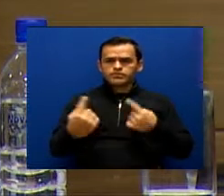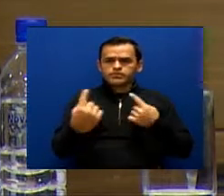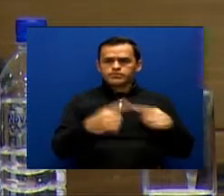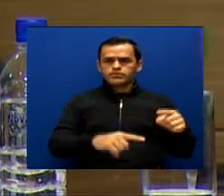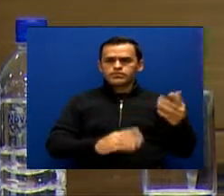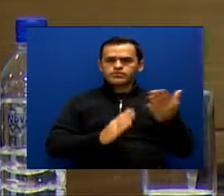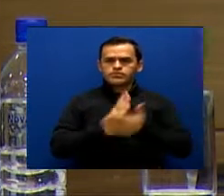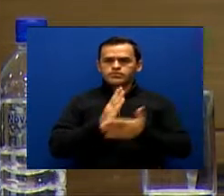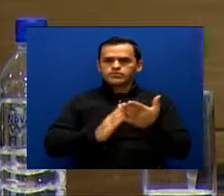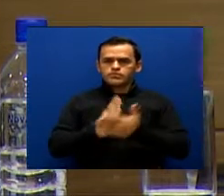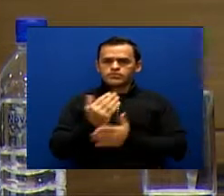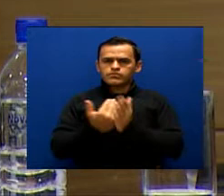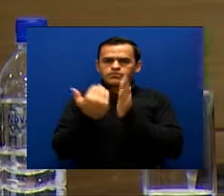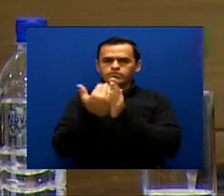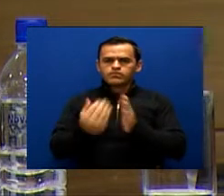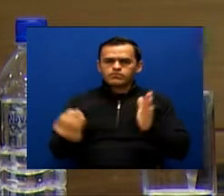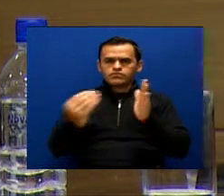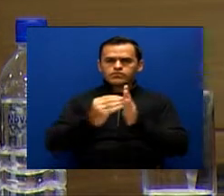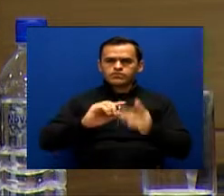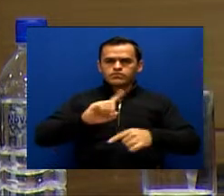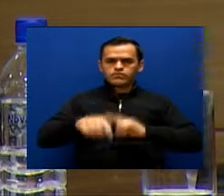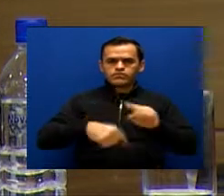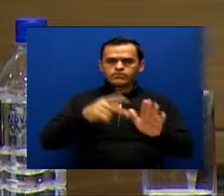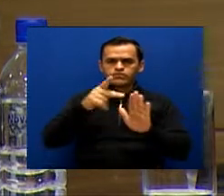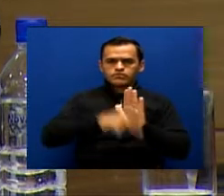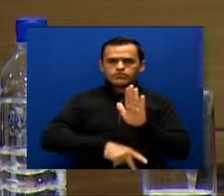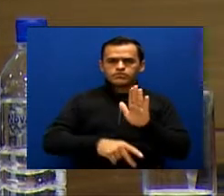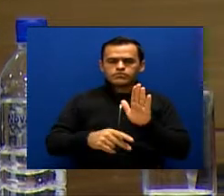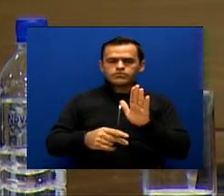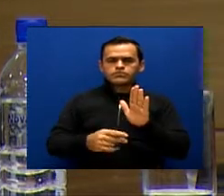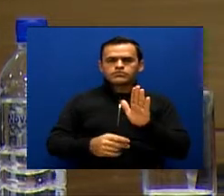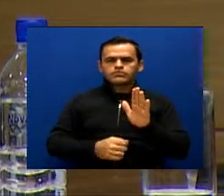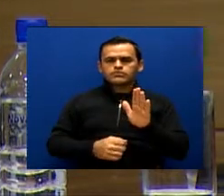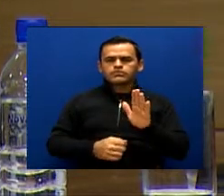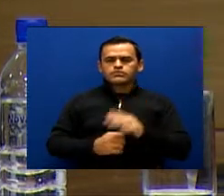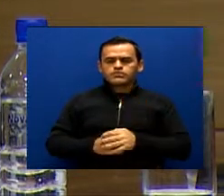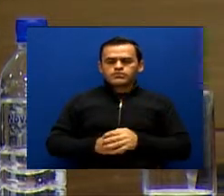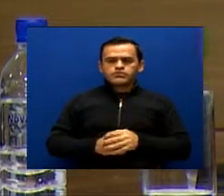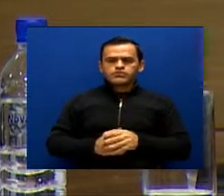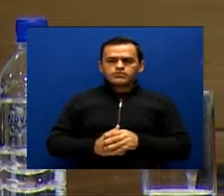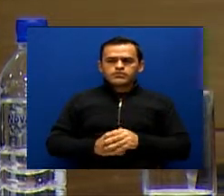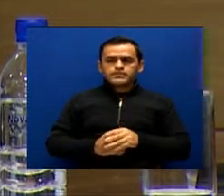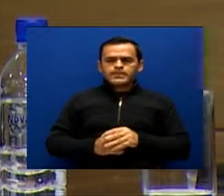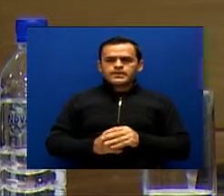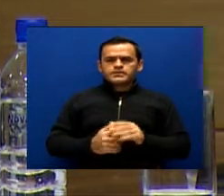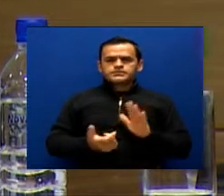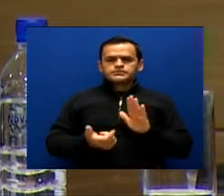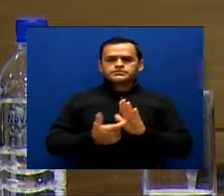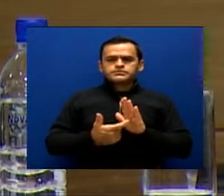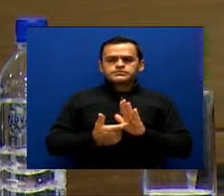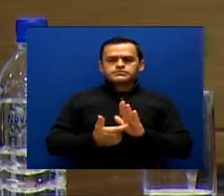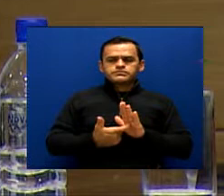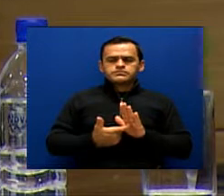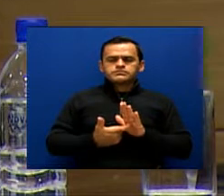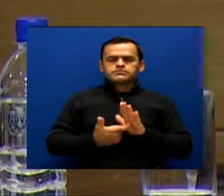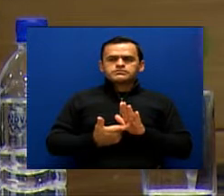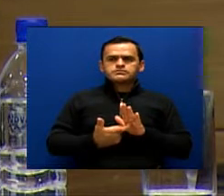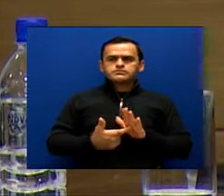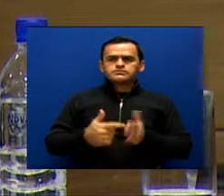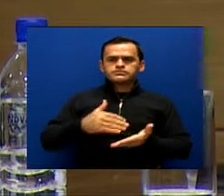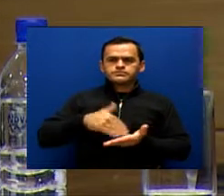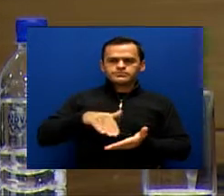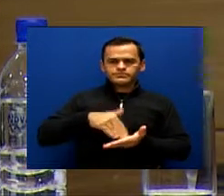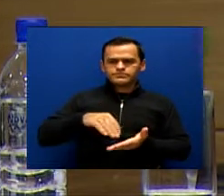para depois nós aprovarmos o projeto. Não tenho aqui já pela